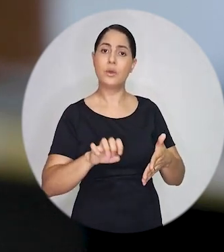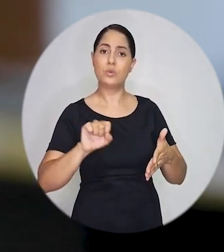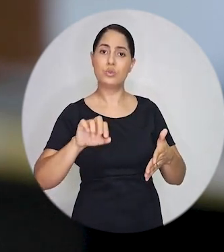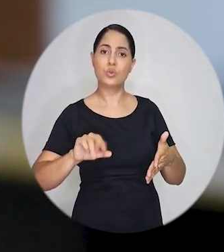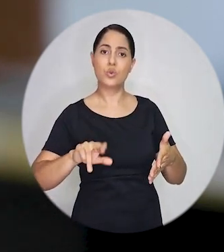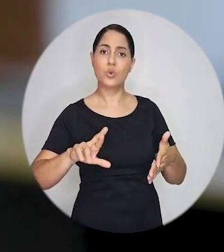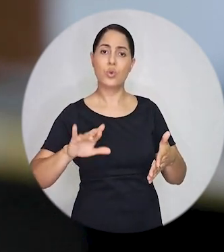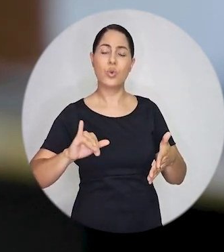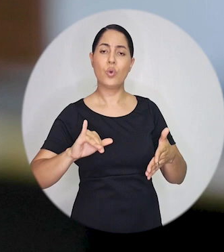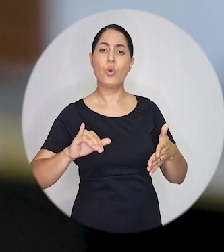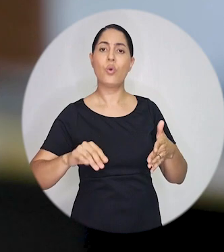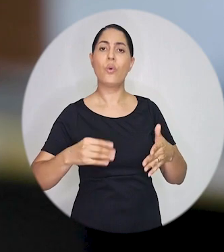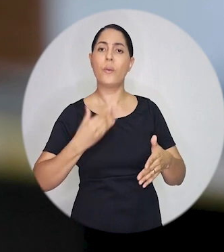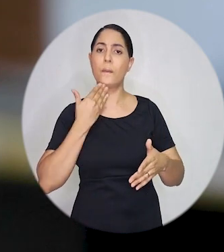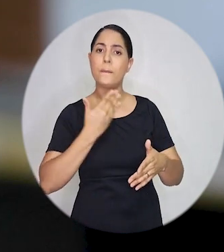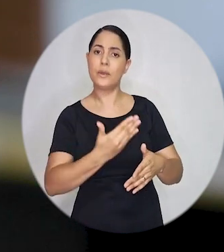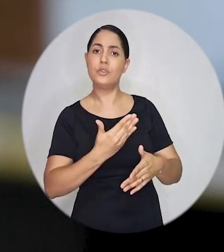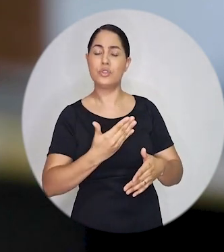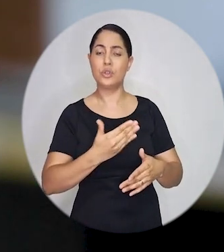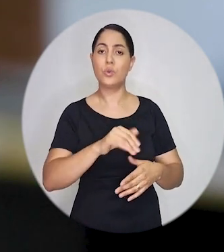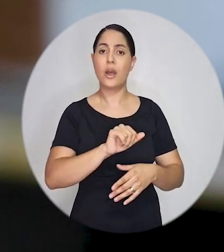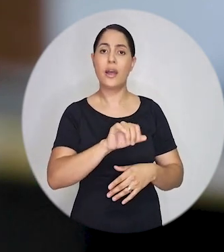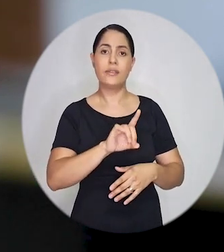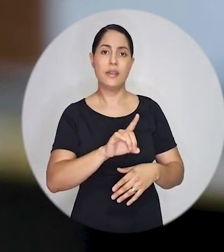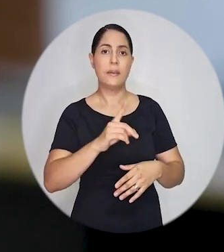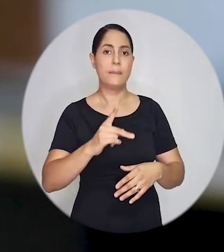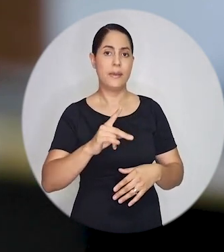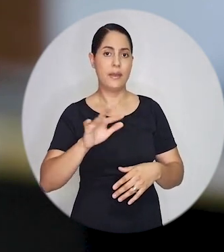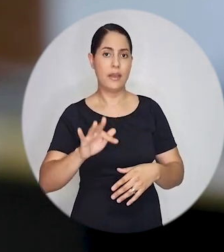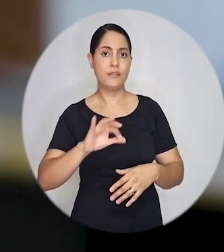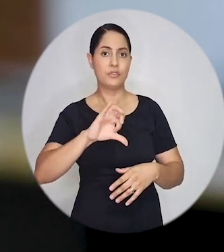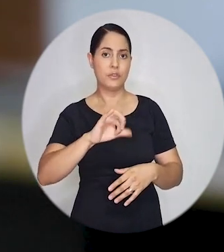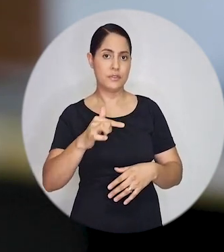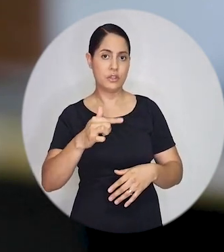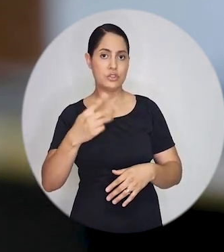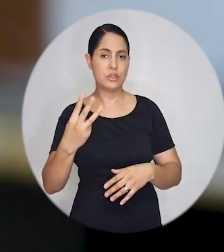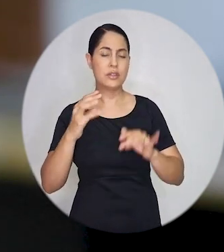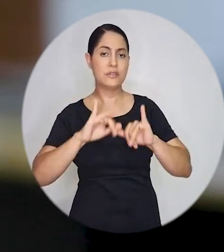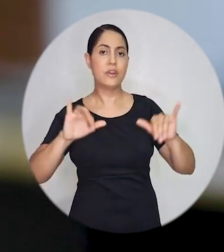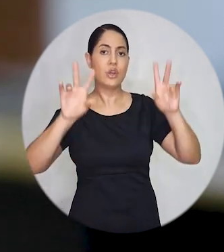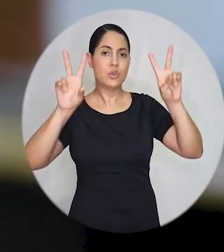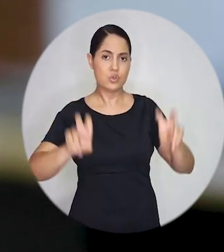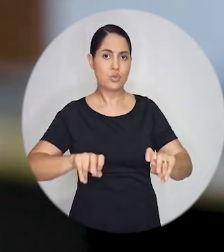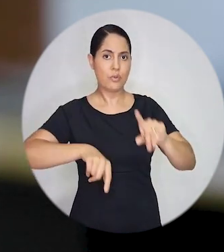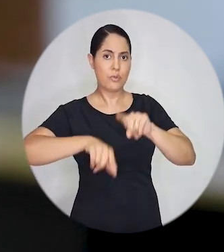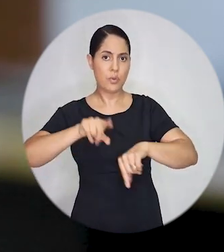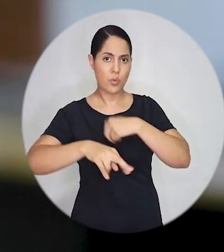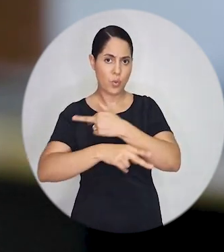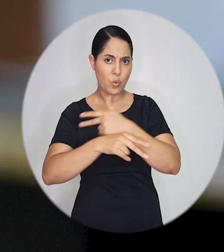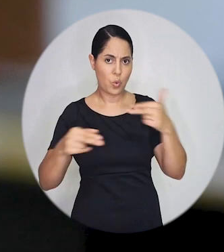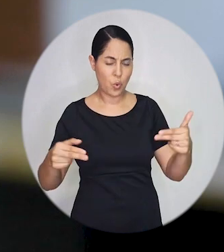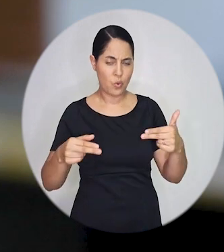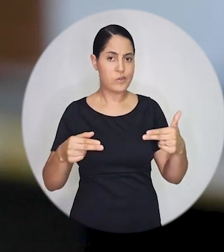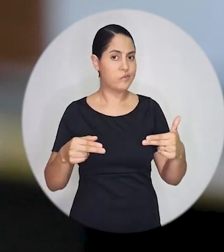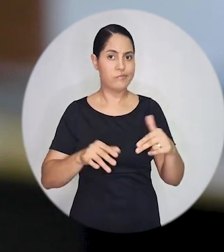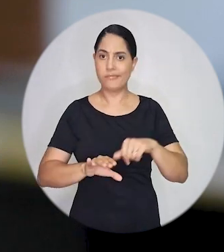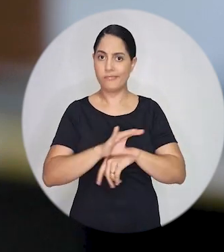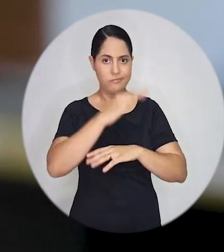preceito fundamental 973. A ação pede que o Supremo Tribunal Federal reconheça o estado de